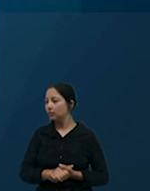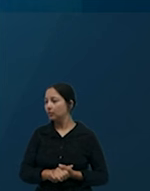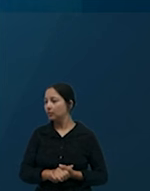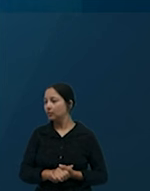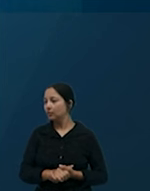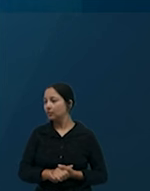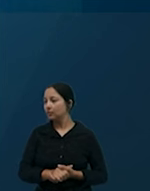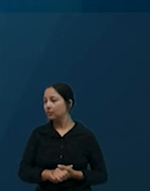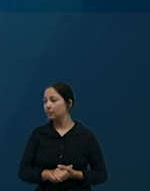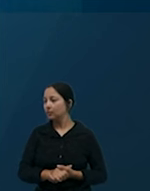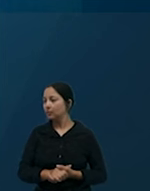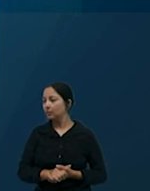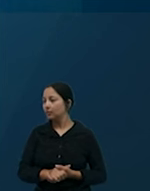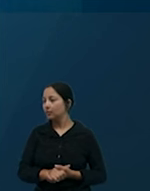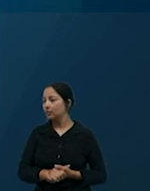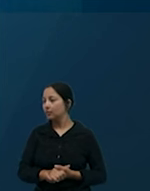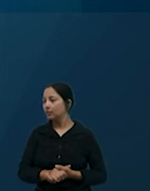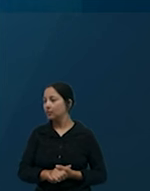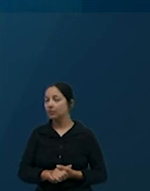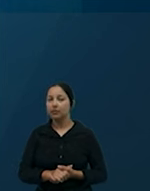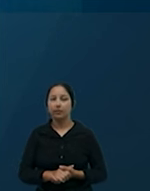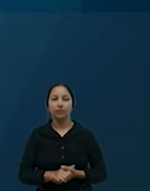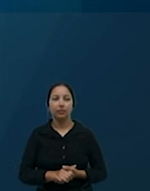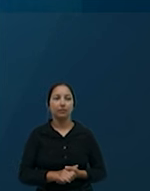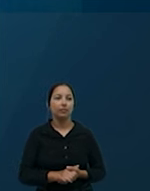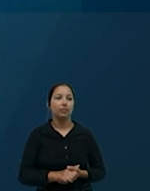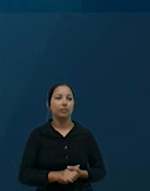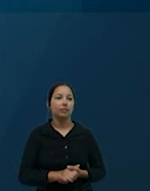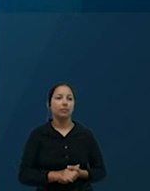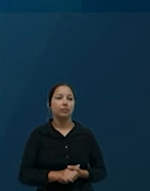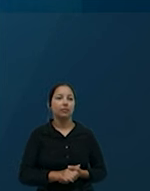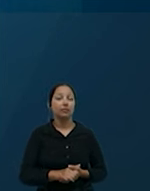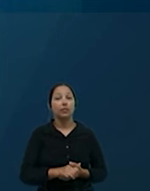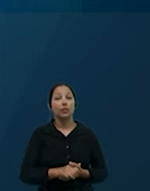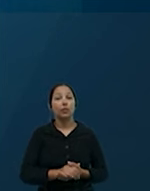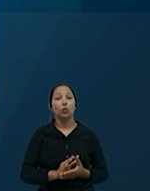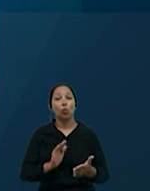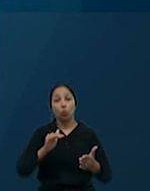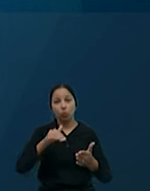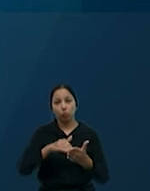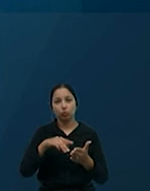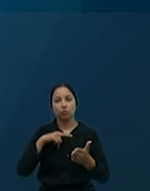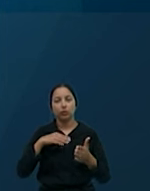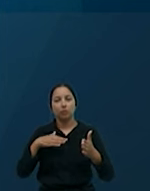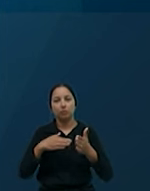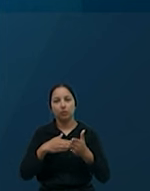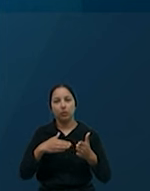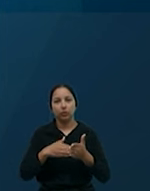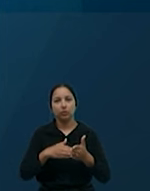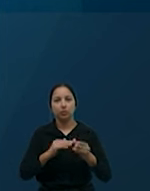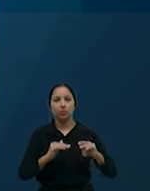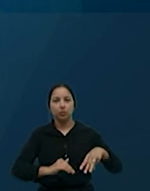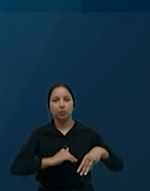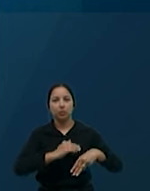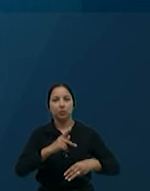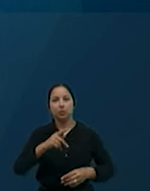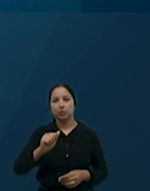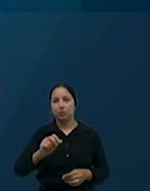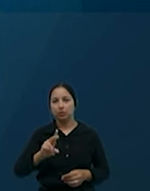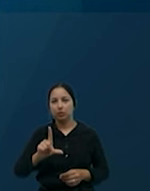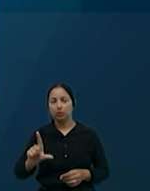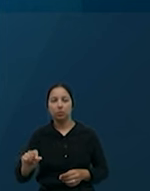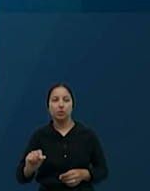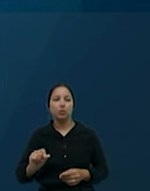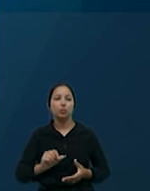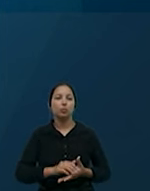2.076.321 São Paulo, anotando que neste último há impedimento do senhor ministro Paulo Sérgio Domingues, estão inscritos para